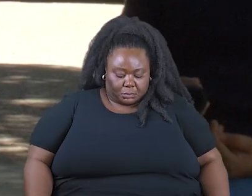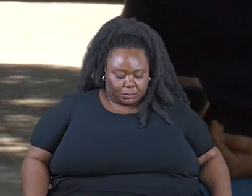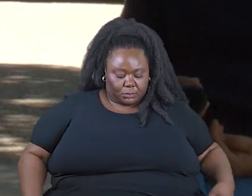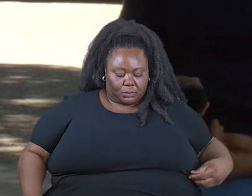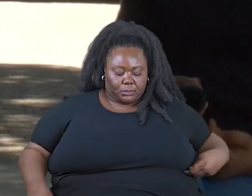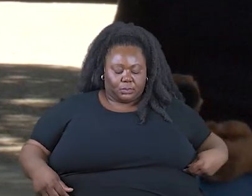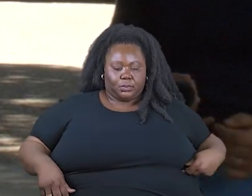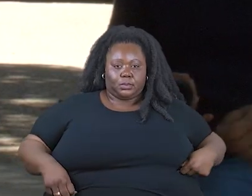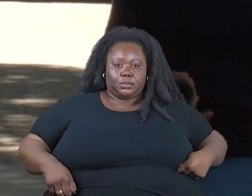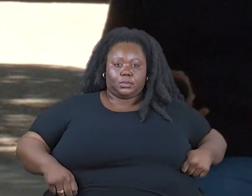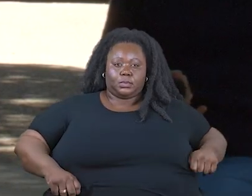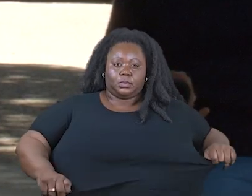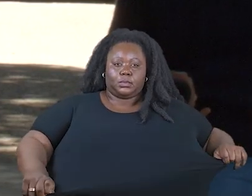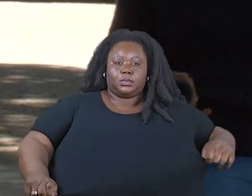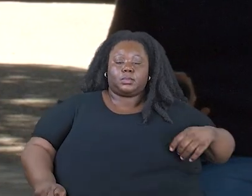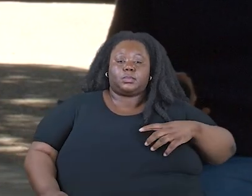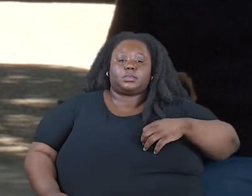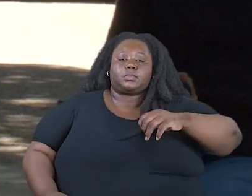livro de artista, né?